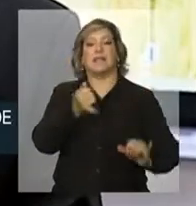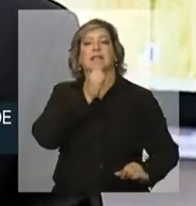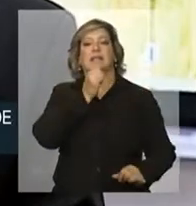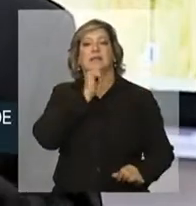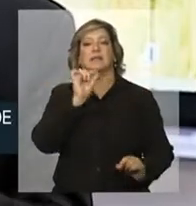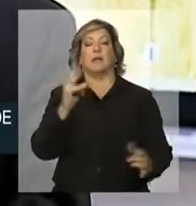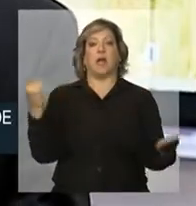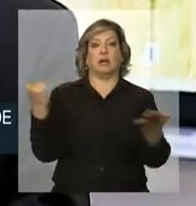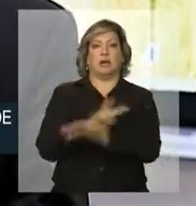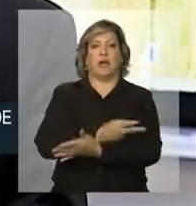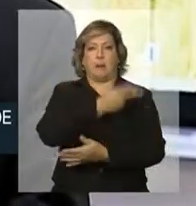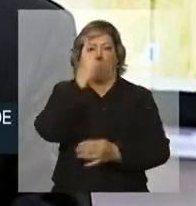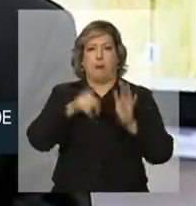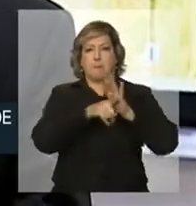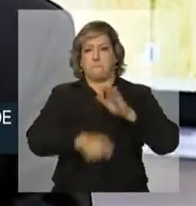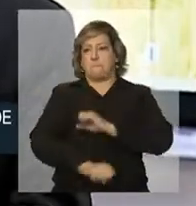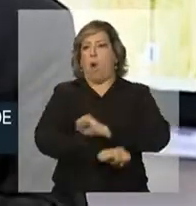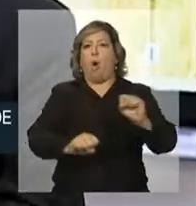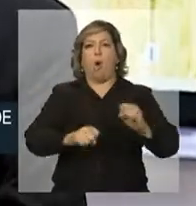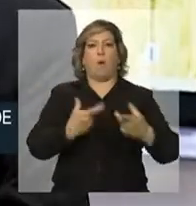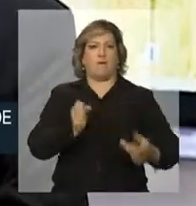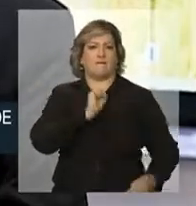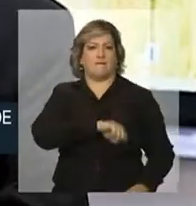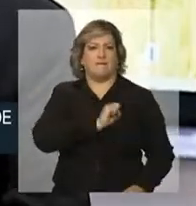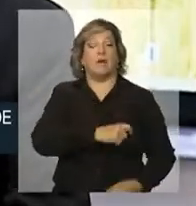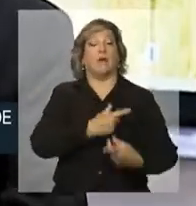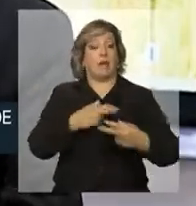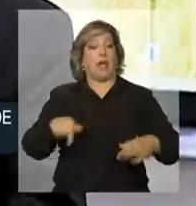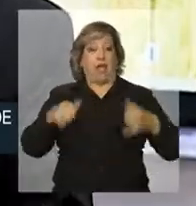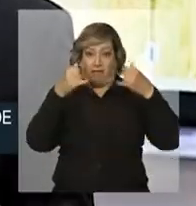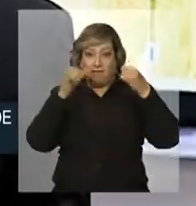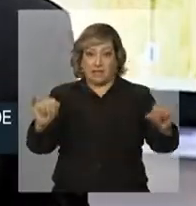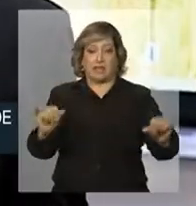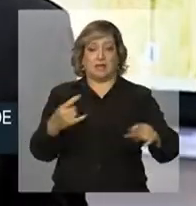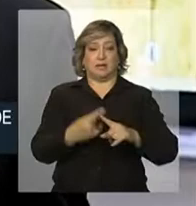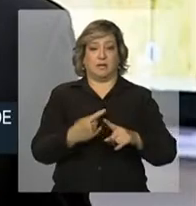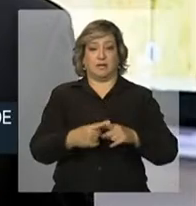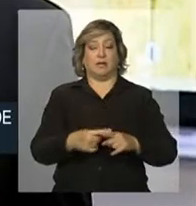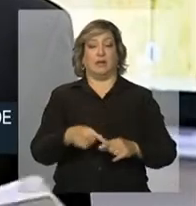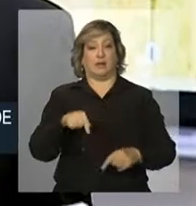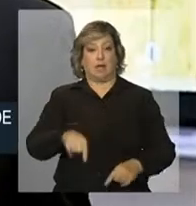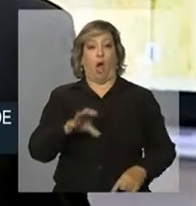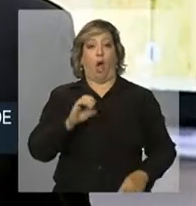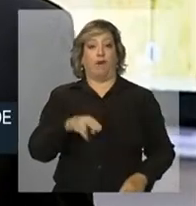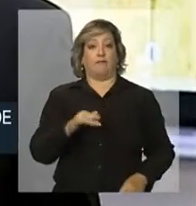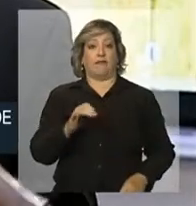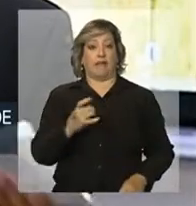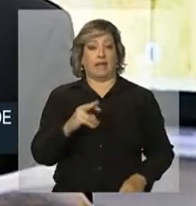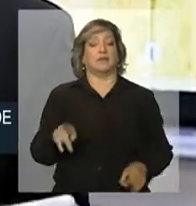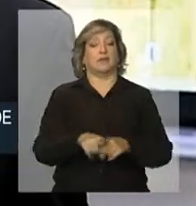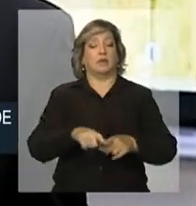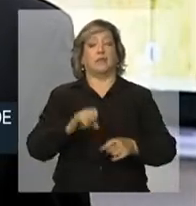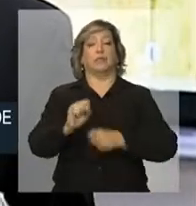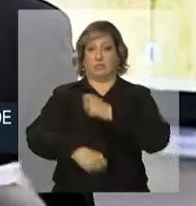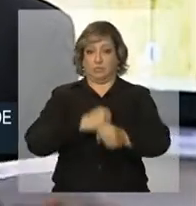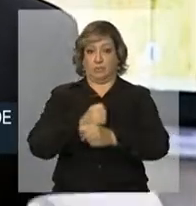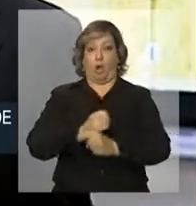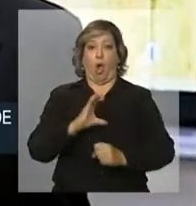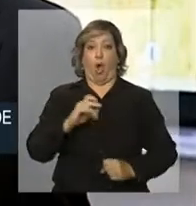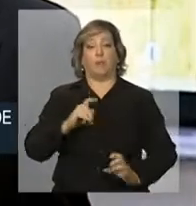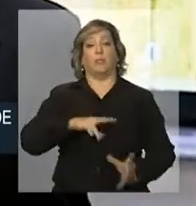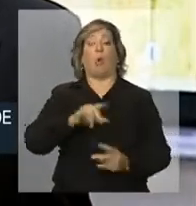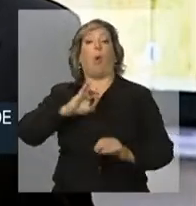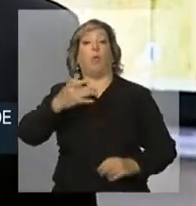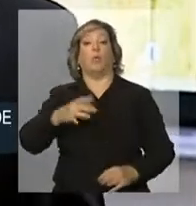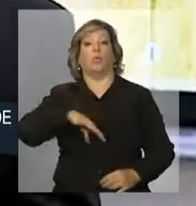atos terroristas durante a Copa das Confederações e a Copa do Mundo do ano que vem ou mesmo o sequestro de uma